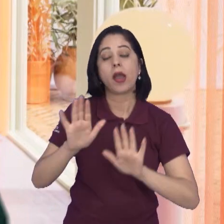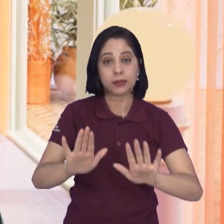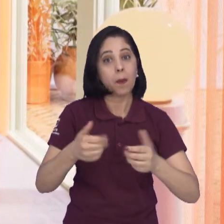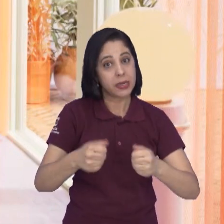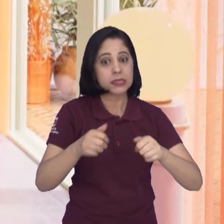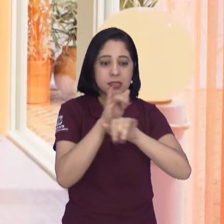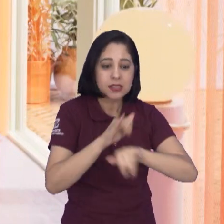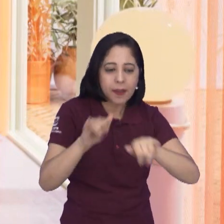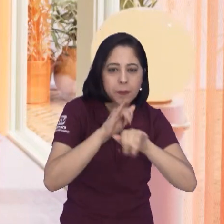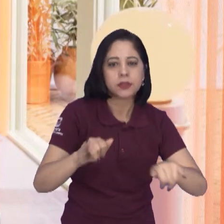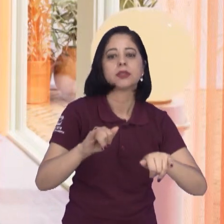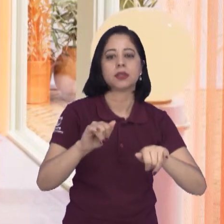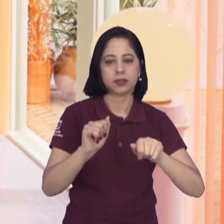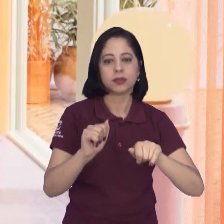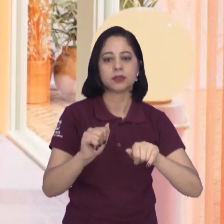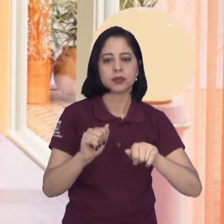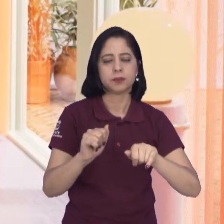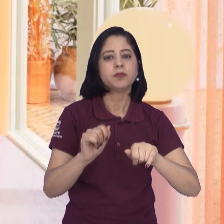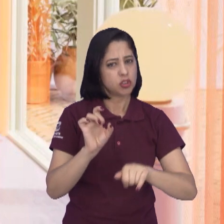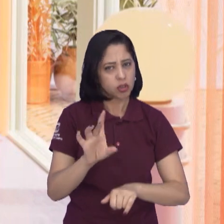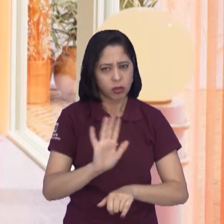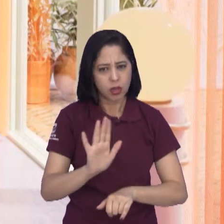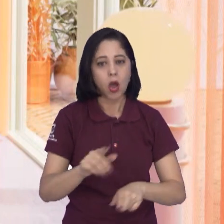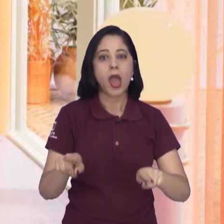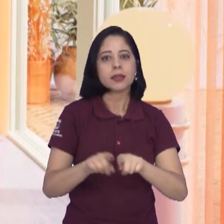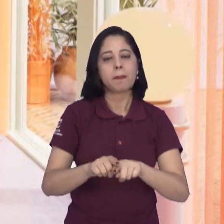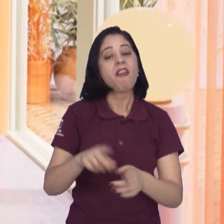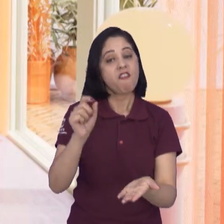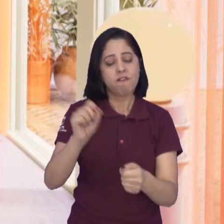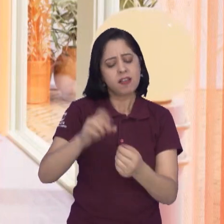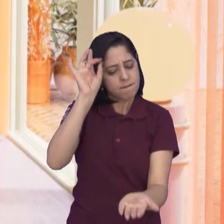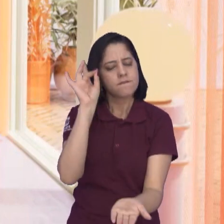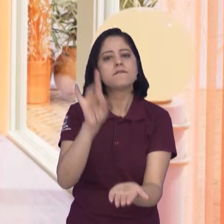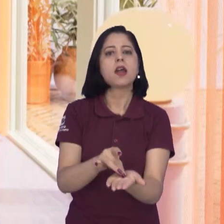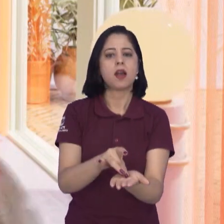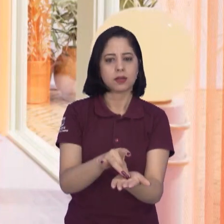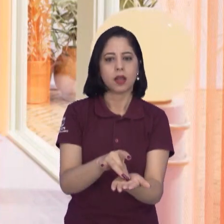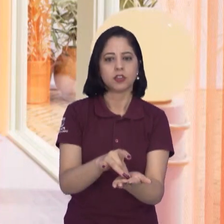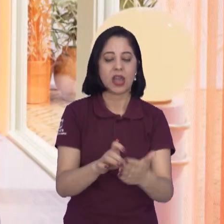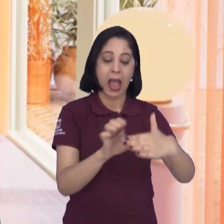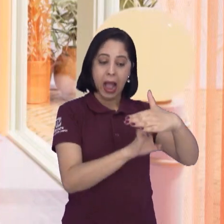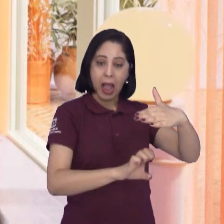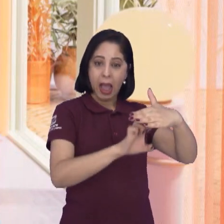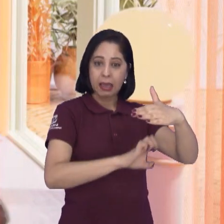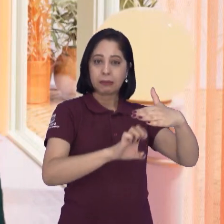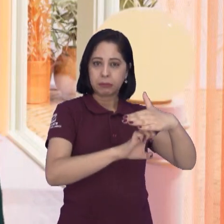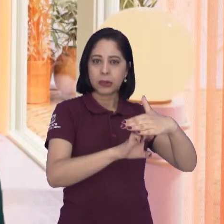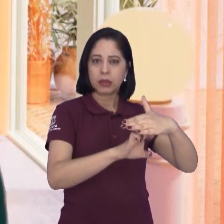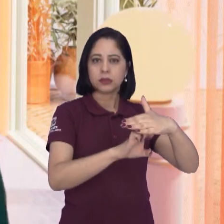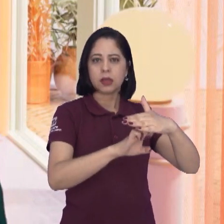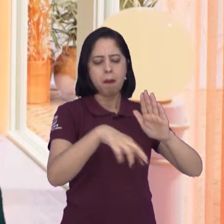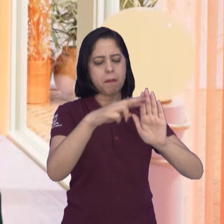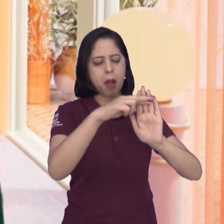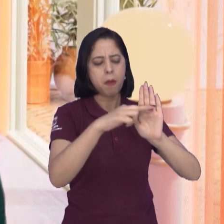né, comunicados na empresa, e não só isso, mas fazer acontecer, né, a empresa colocar que ela é a favor, mas